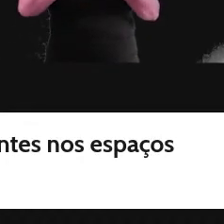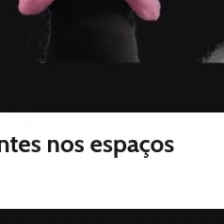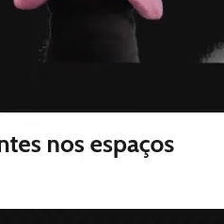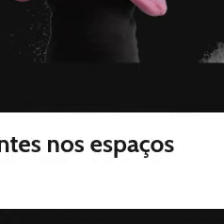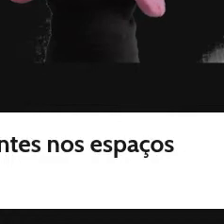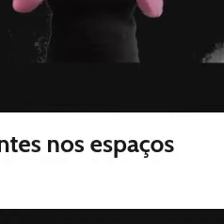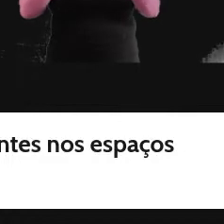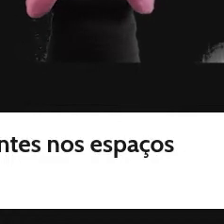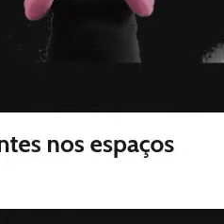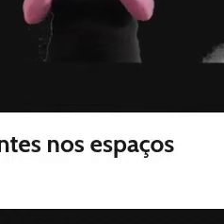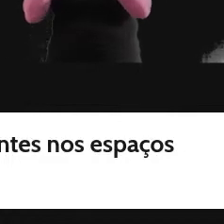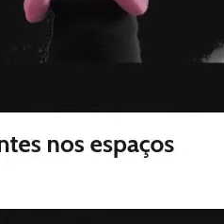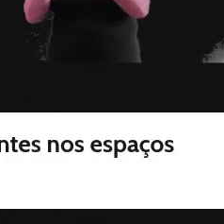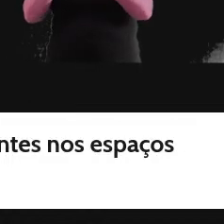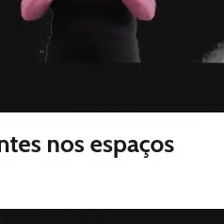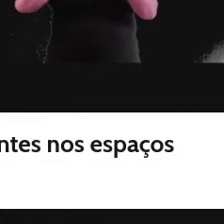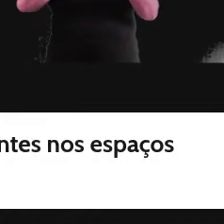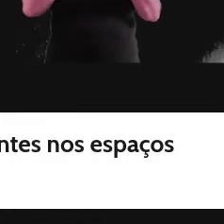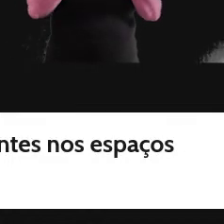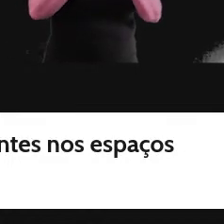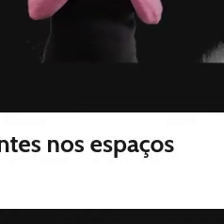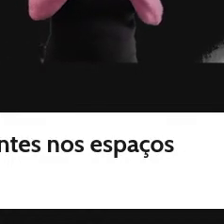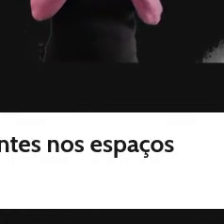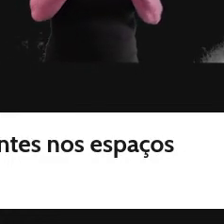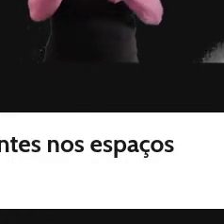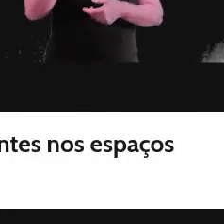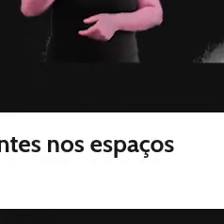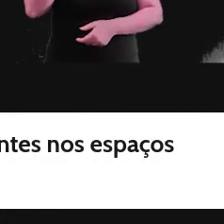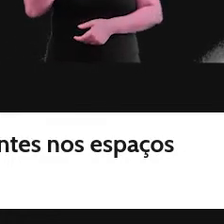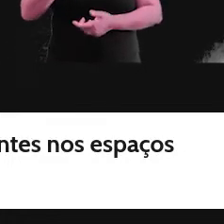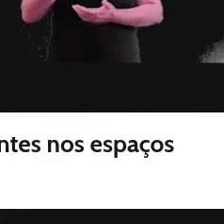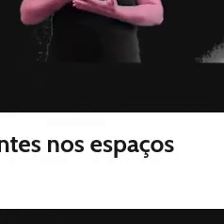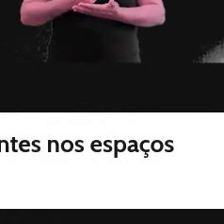existem várias barreiras, além do transporte, como eu já falei.